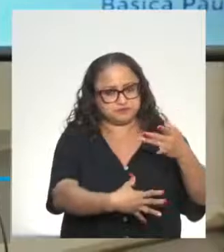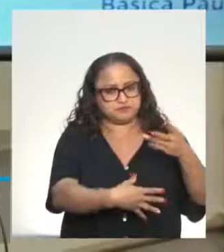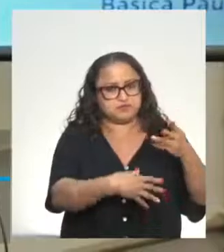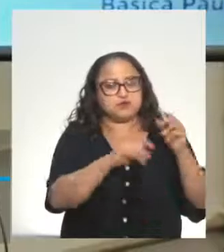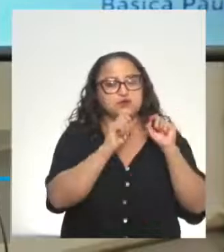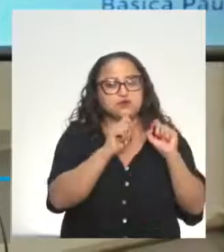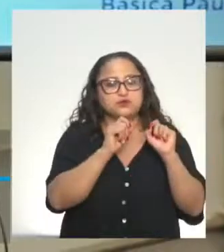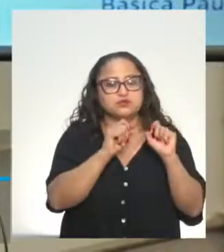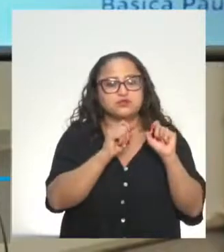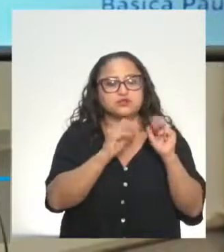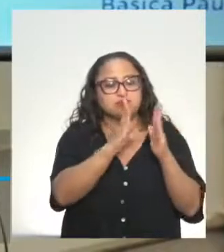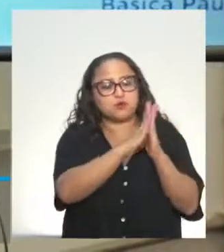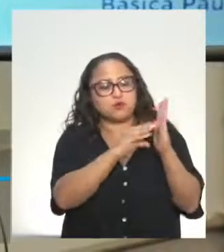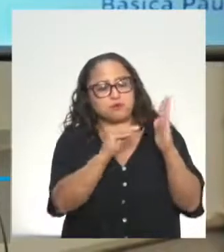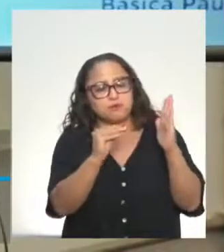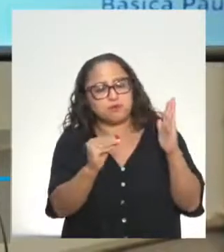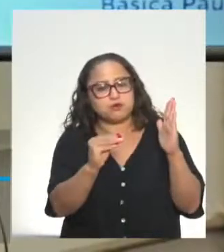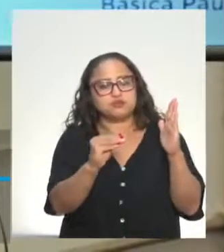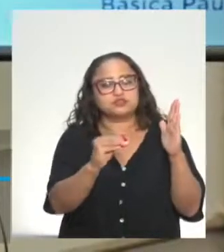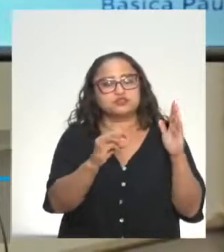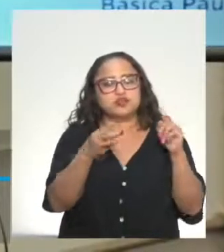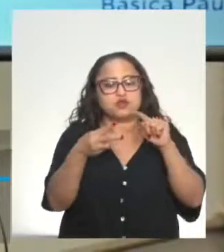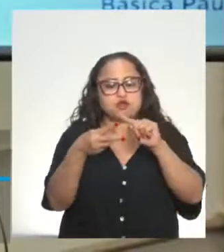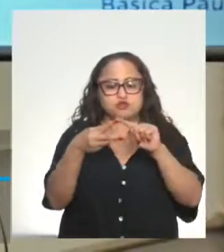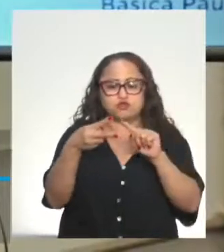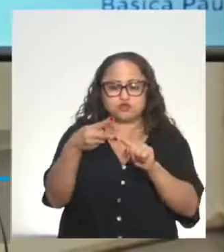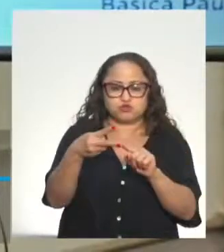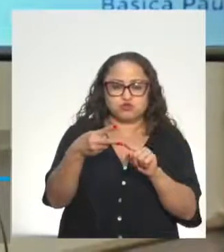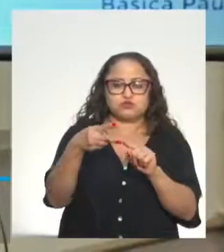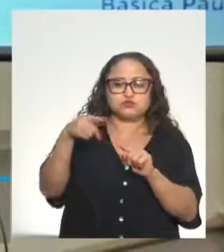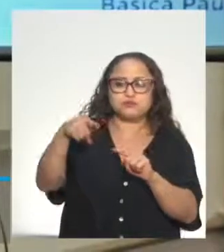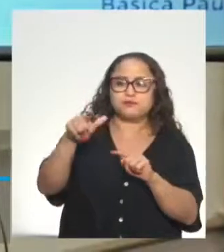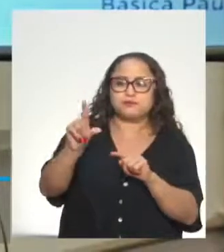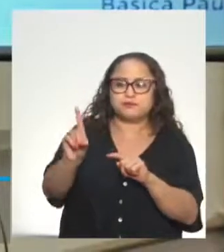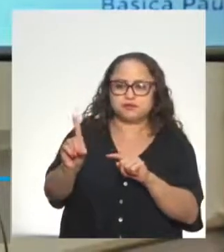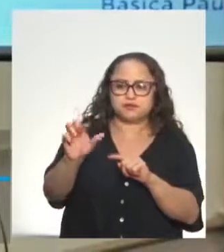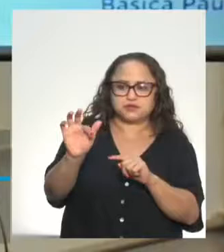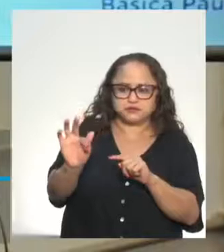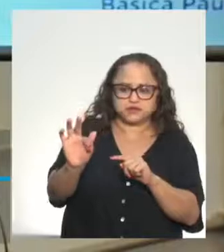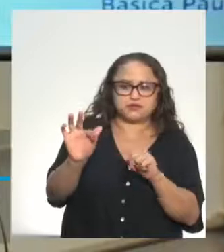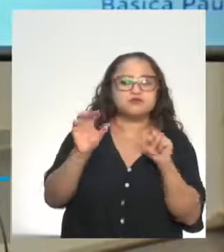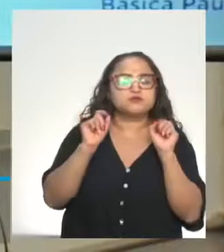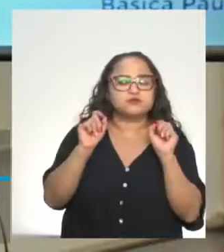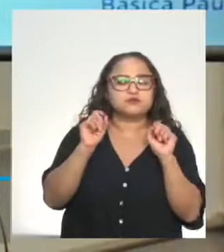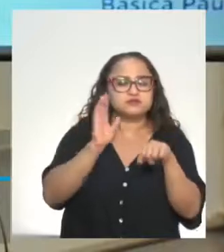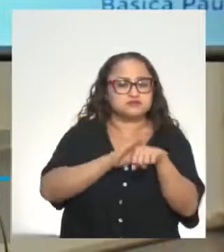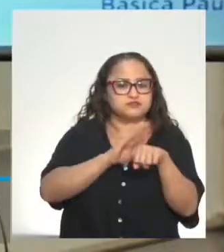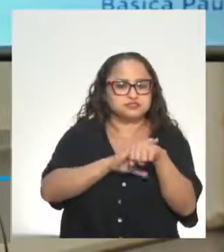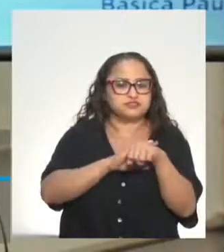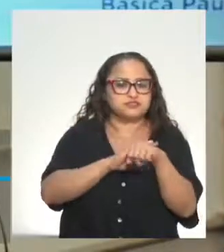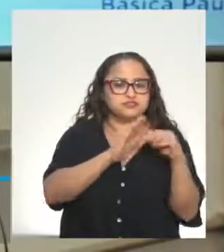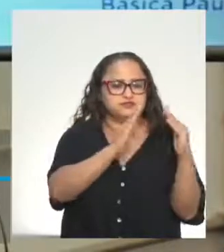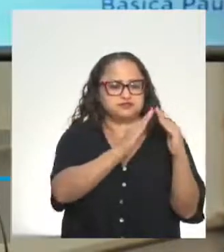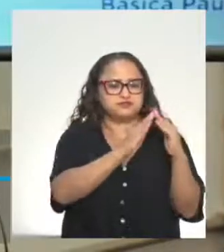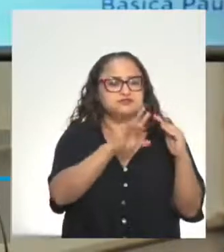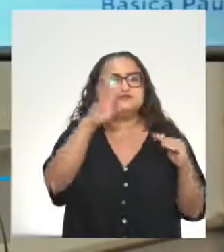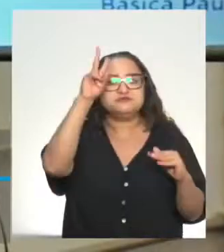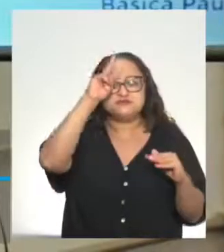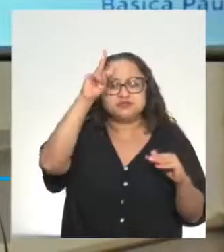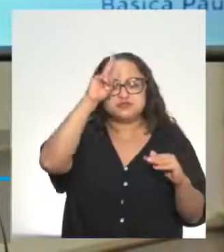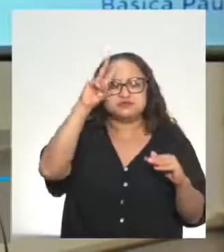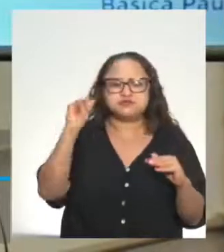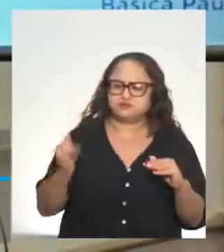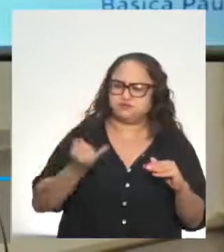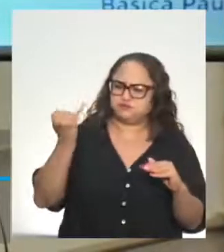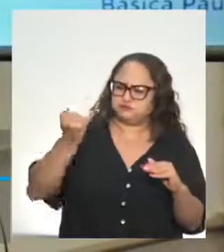disponibilizar os moldes, né? Disponibilizei 2 moldes para vocês em PDF para poder trabalhar, fazer aí, né, em casa. Lembrando que é muito importante, como